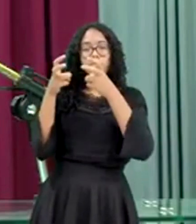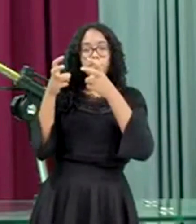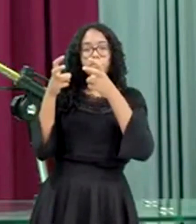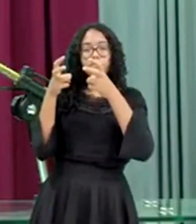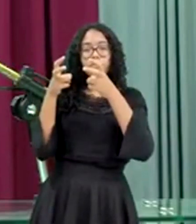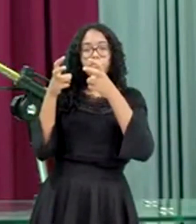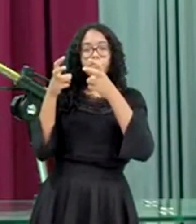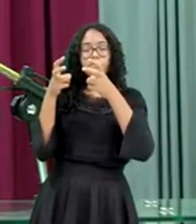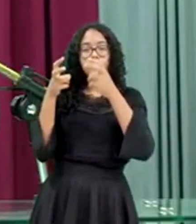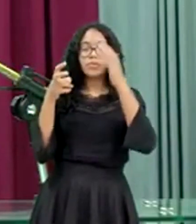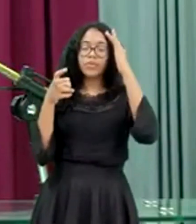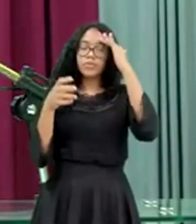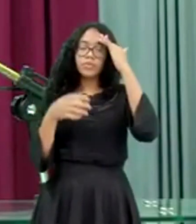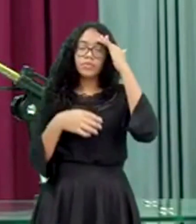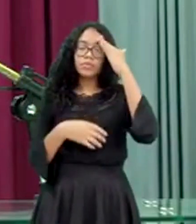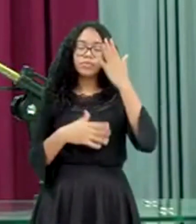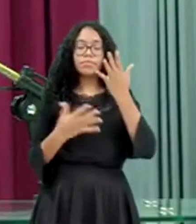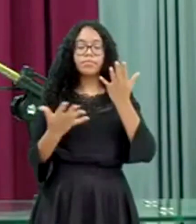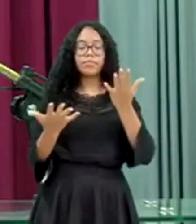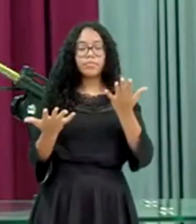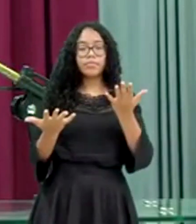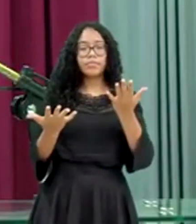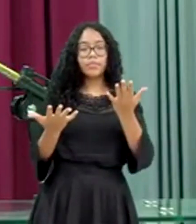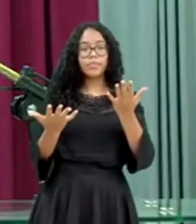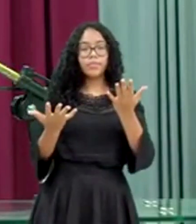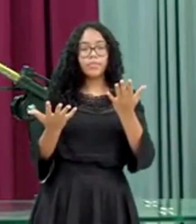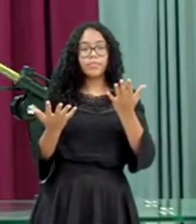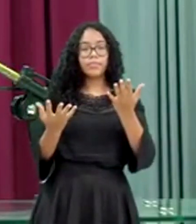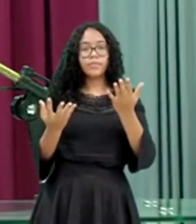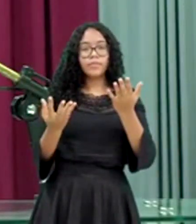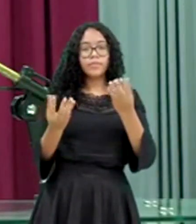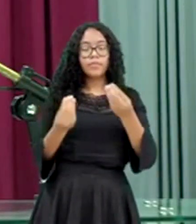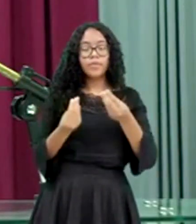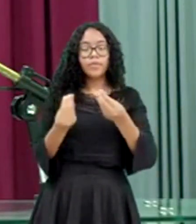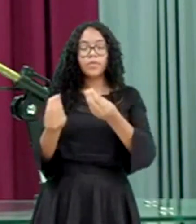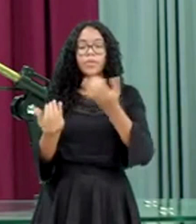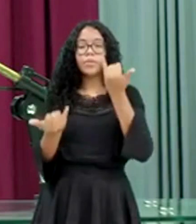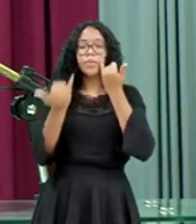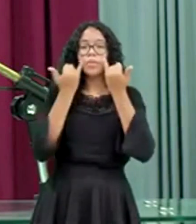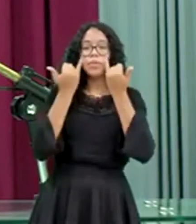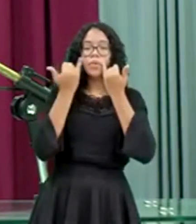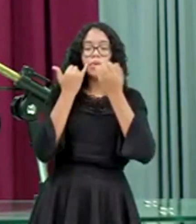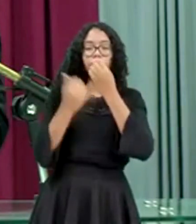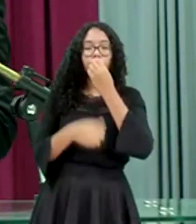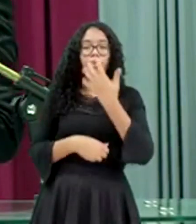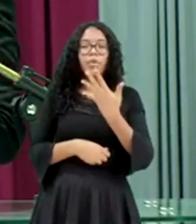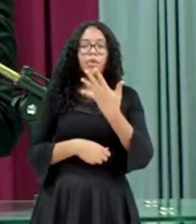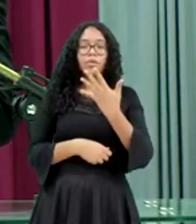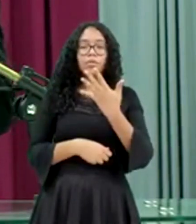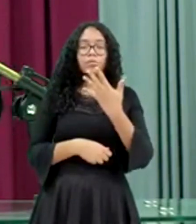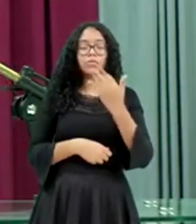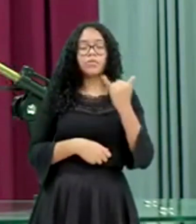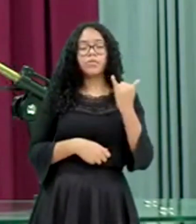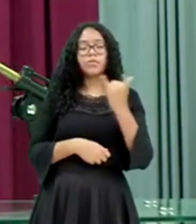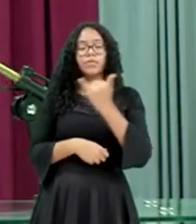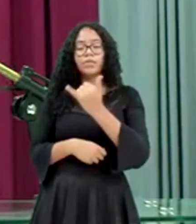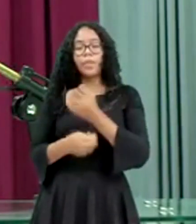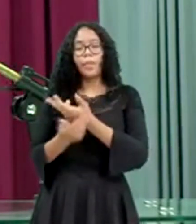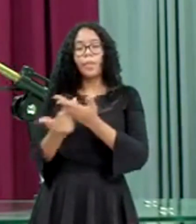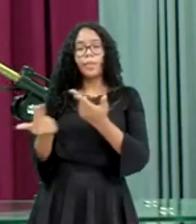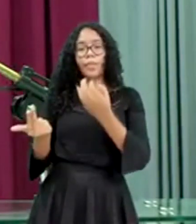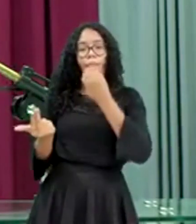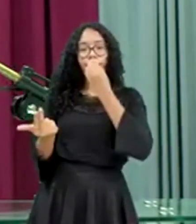E quando eles trouxeram uma boa notícia, quando eles disseram algo